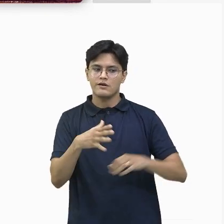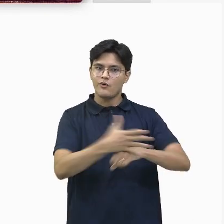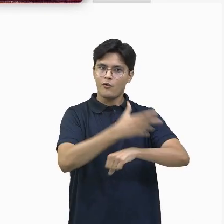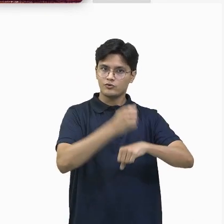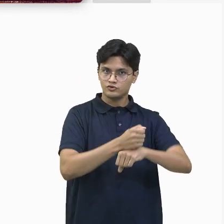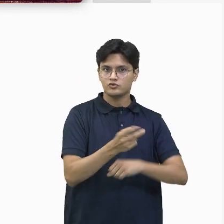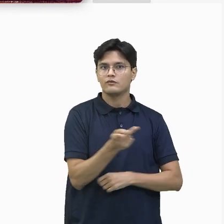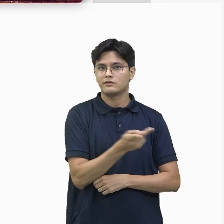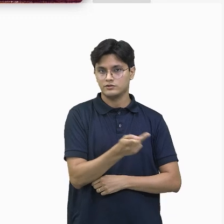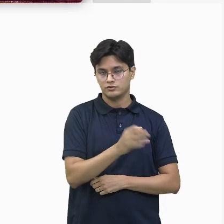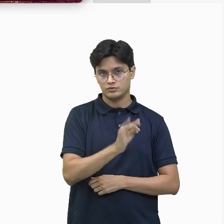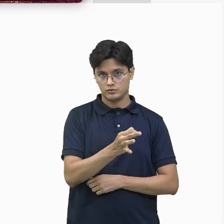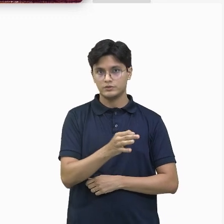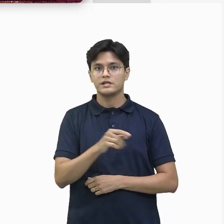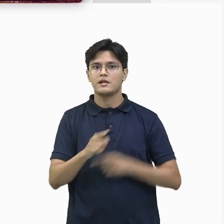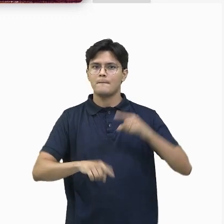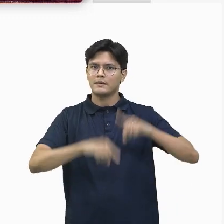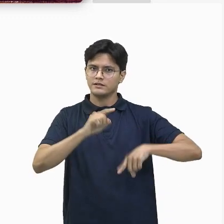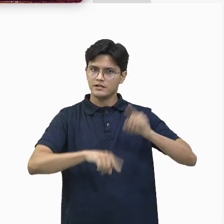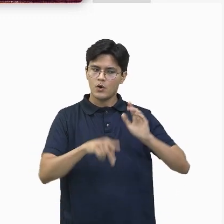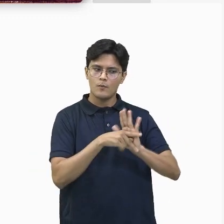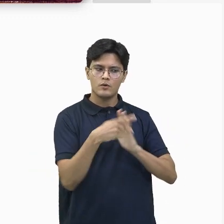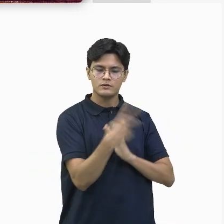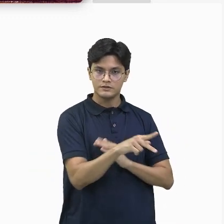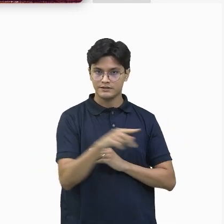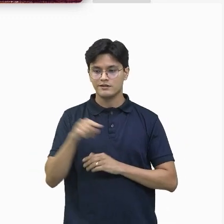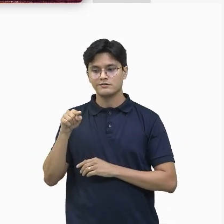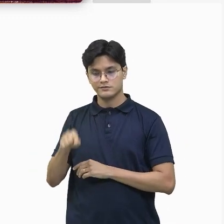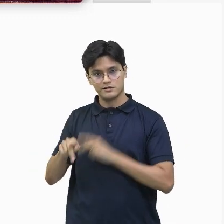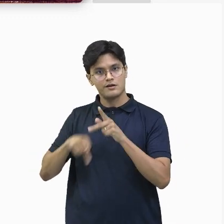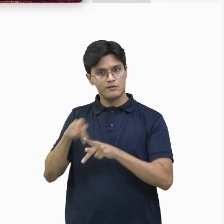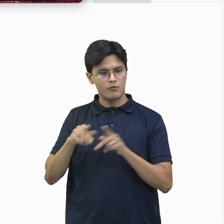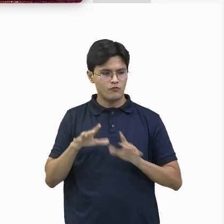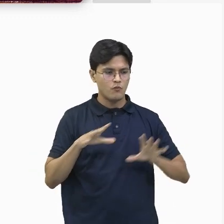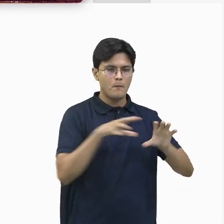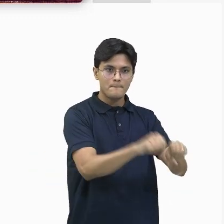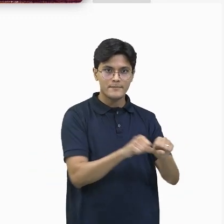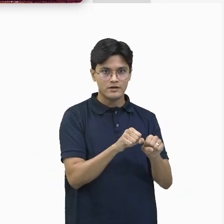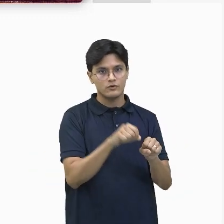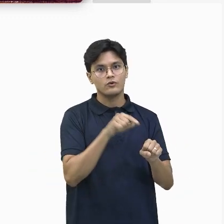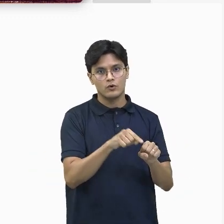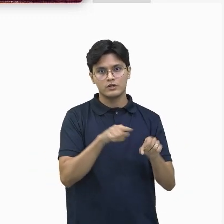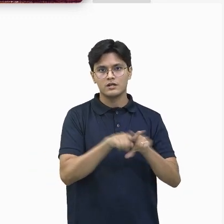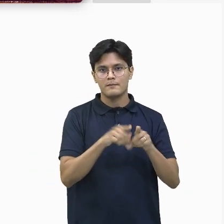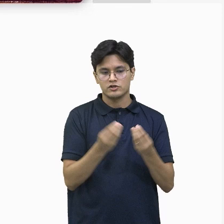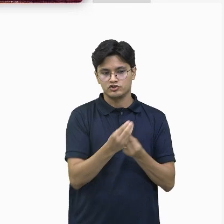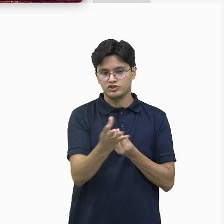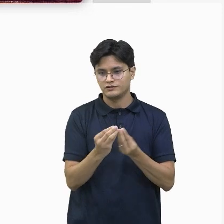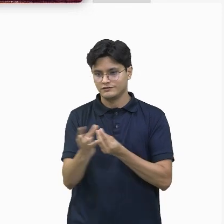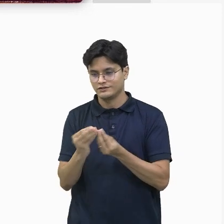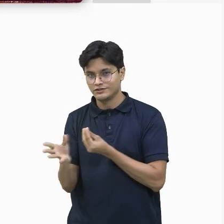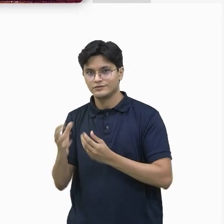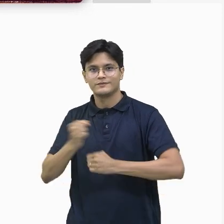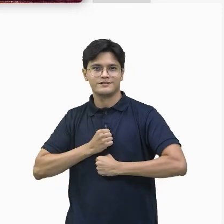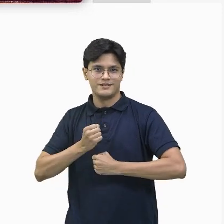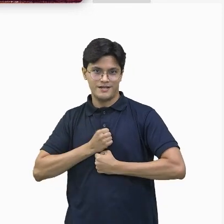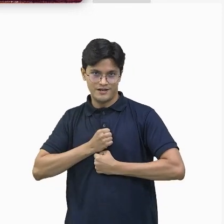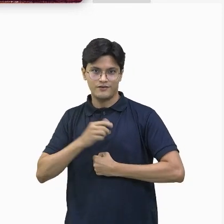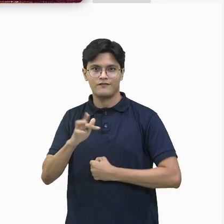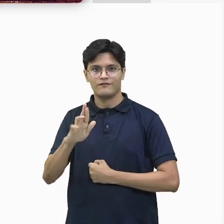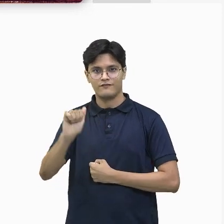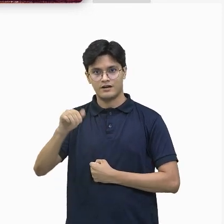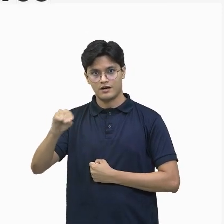saqueados e o produto desses saques foi dividido entre os guerreiros francos. E aí nós vamos ver então que